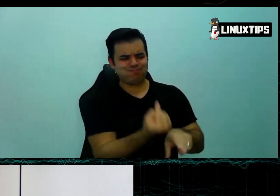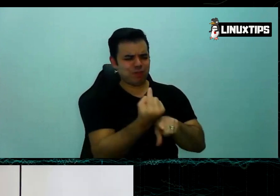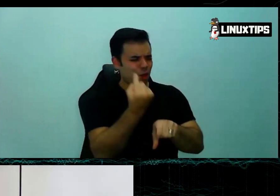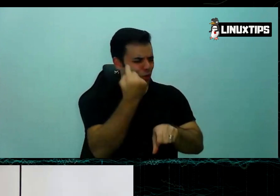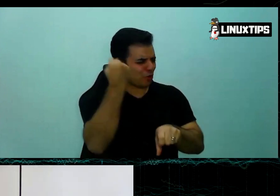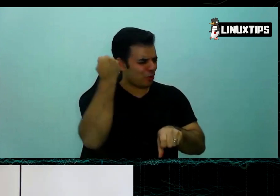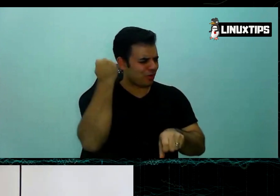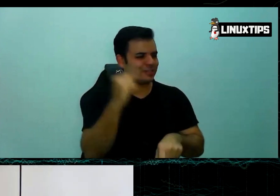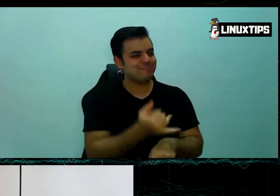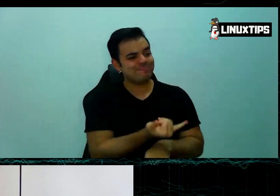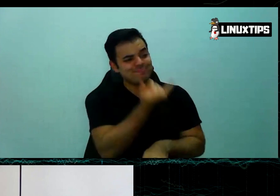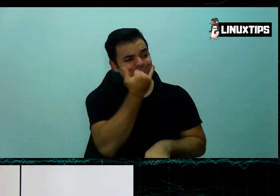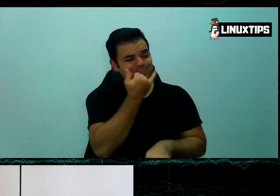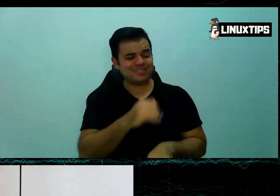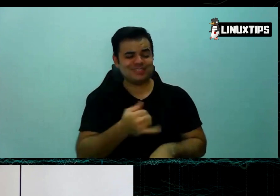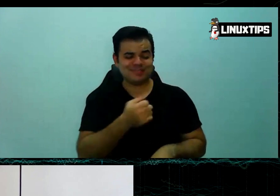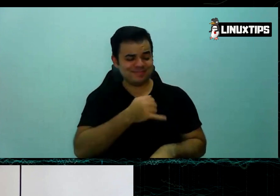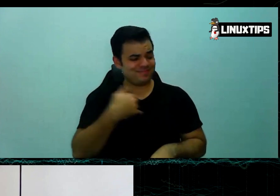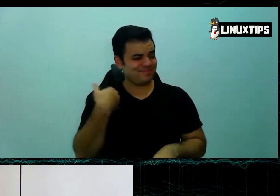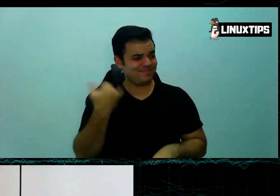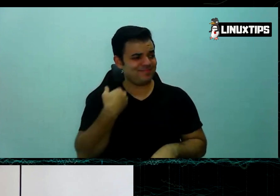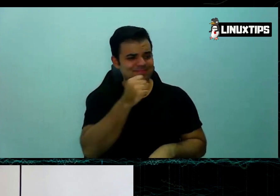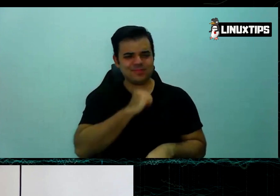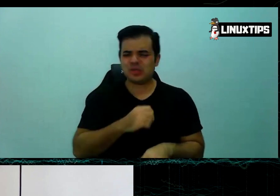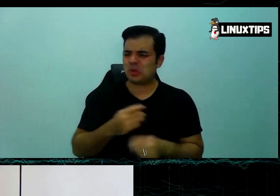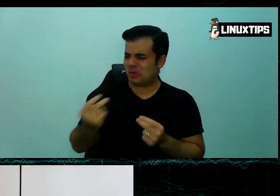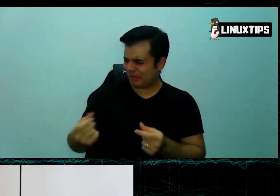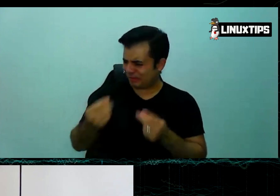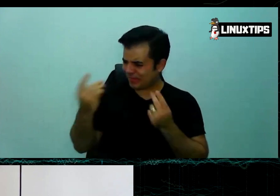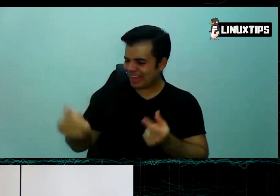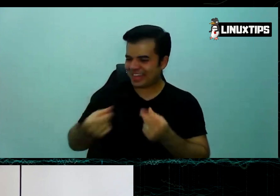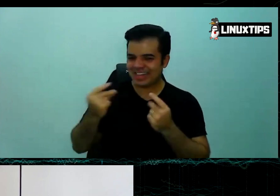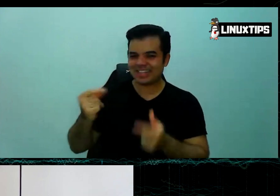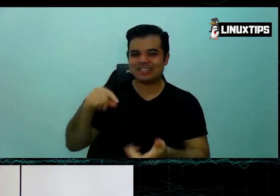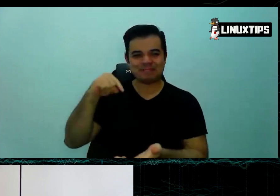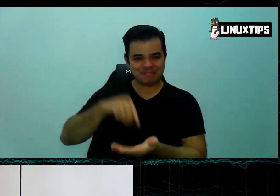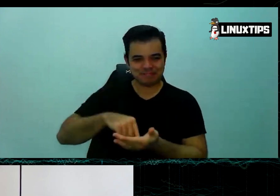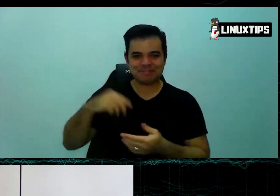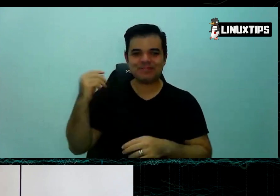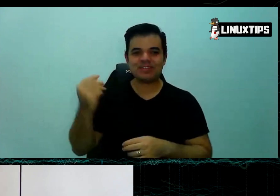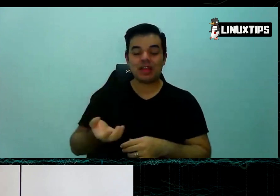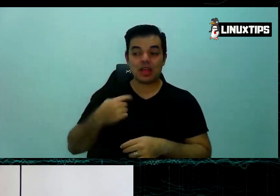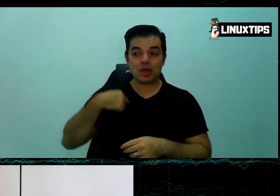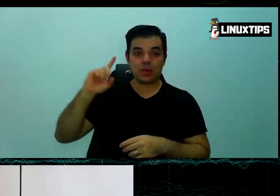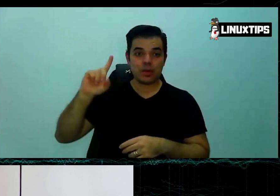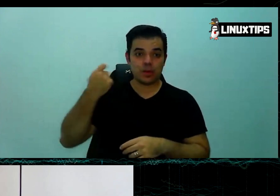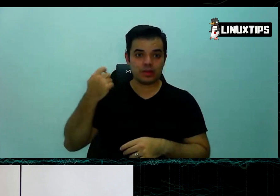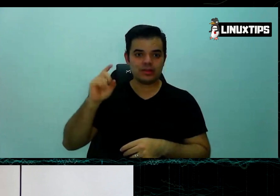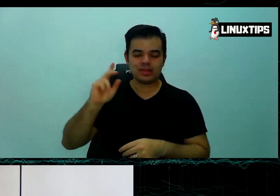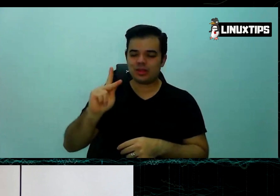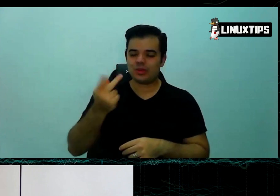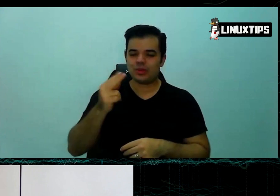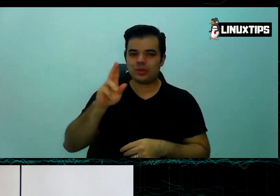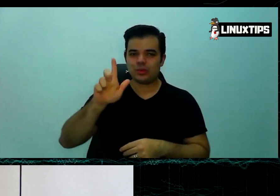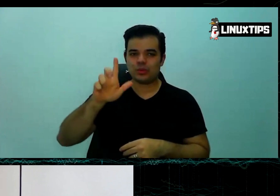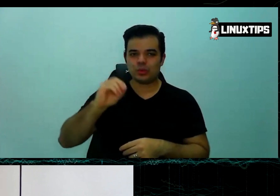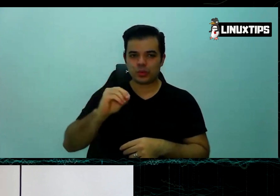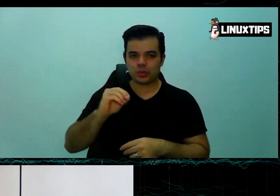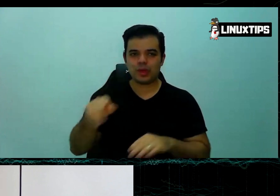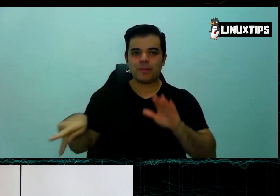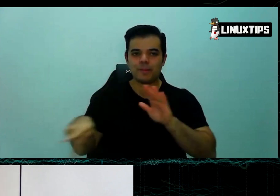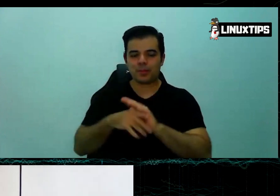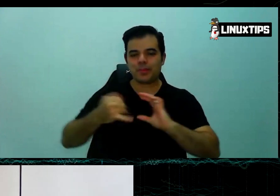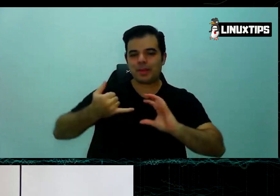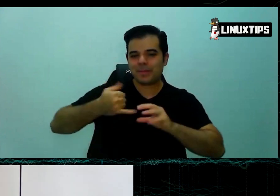você, mas é por aí, mano. Faz uma cota, você é louco. Tava aqui antes, eu acho que é o Hugo, né? A gente tava falando que foi na época da Impacta,